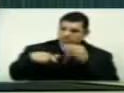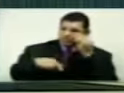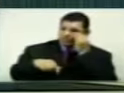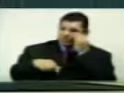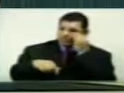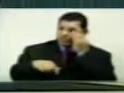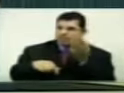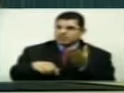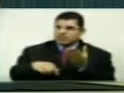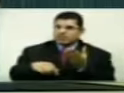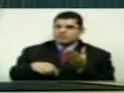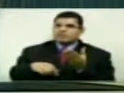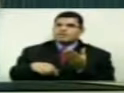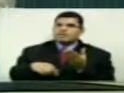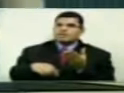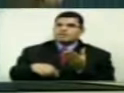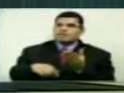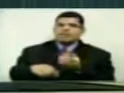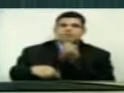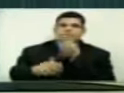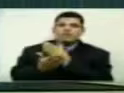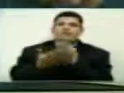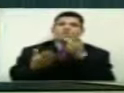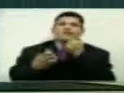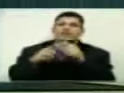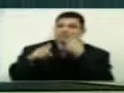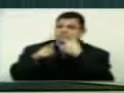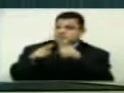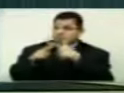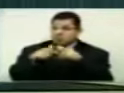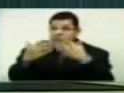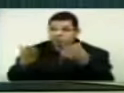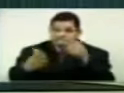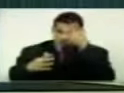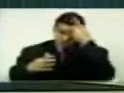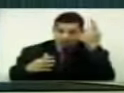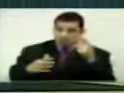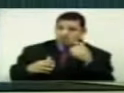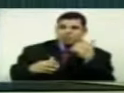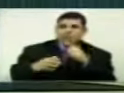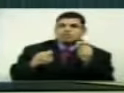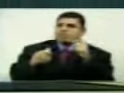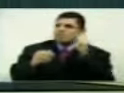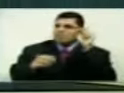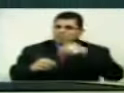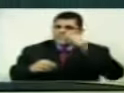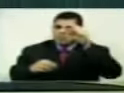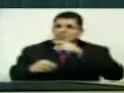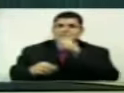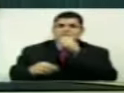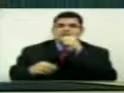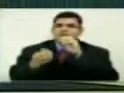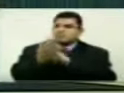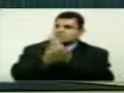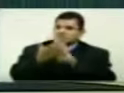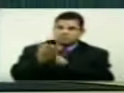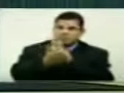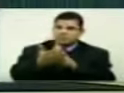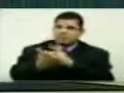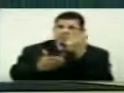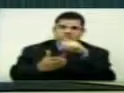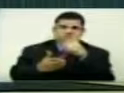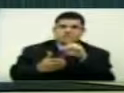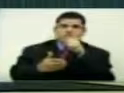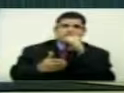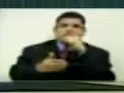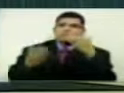essa negociata. E aí dizem que os problemas estão resolvidos. Não pingou uma gota de água na casa de ninguém que